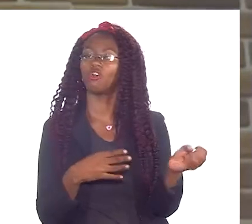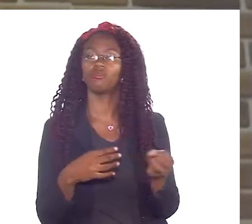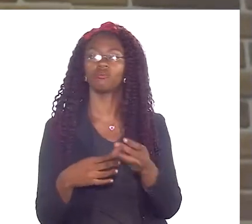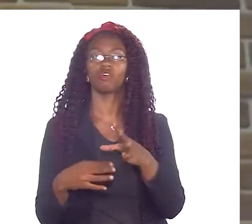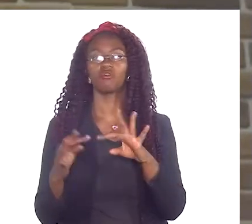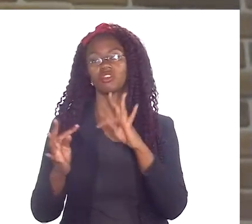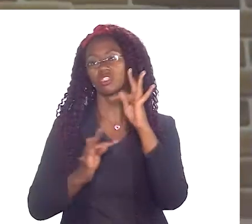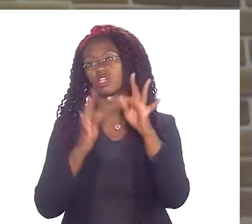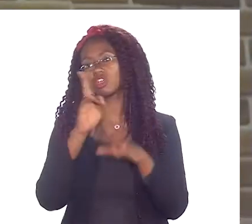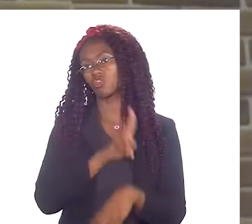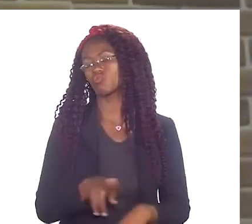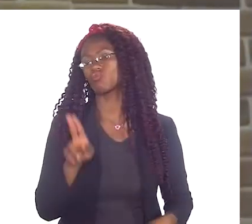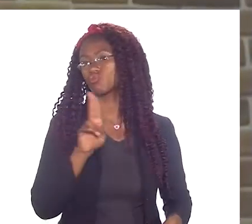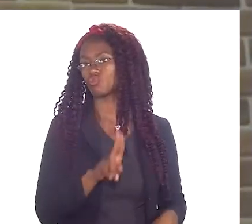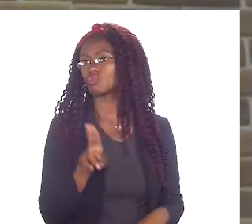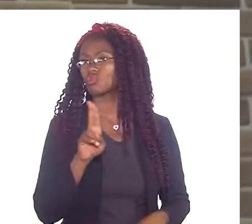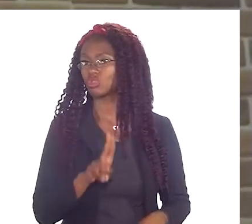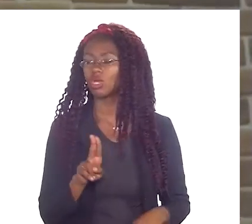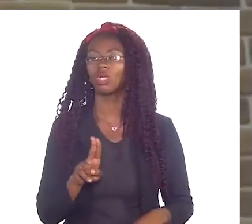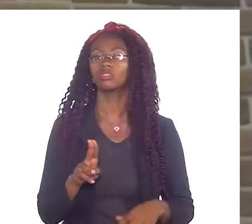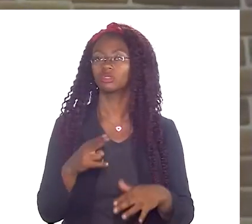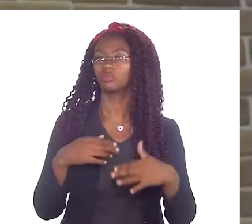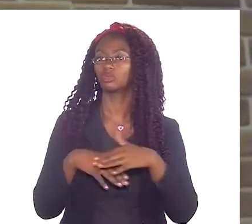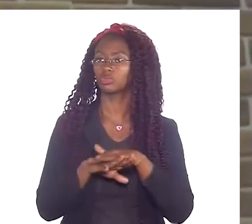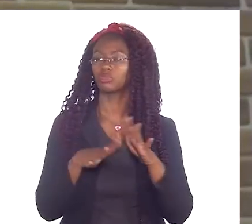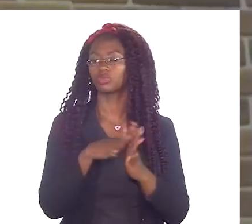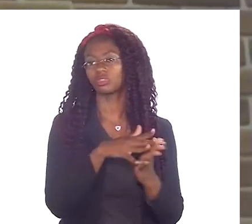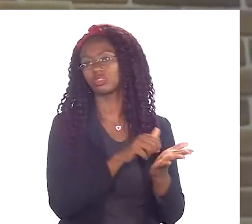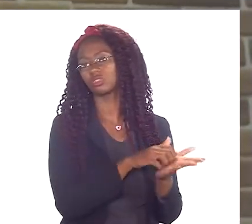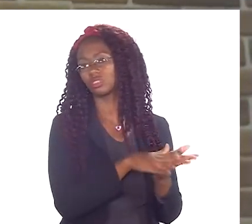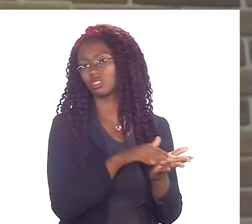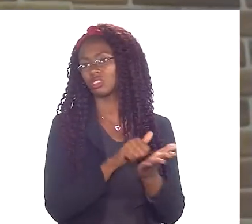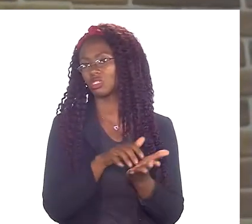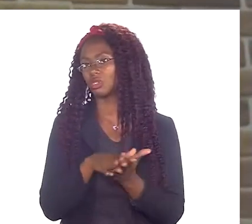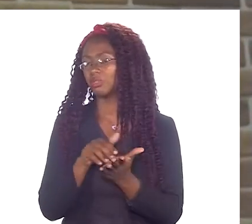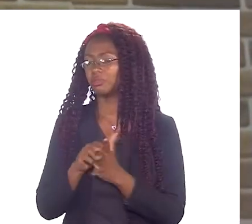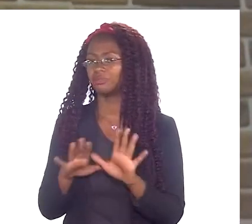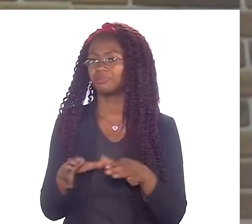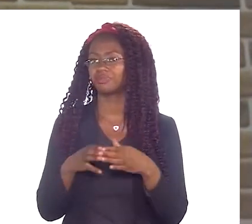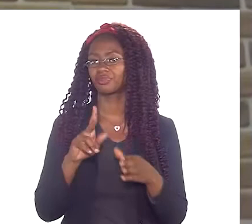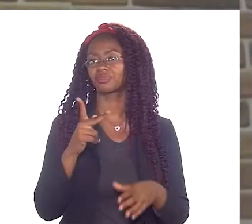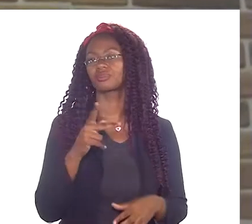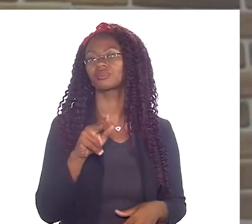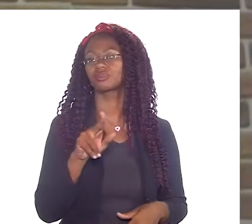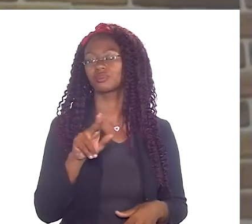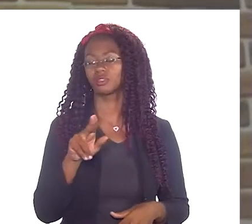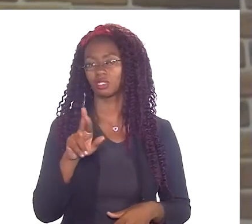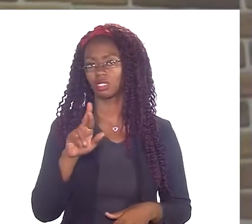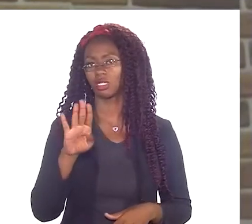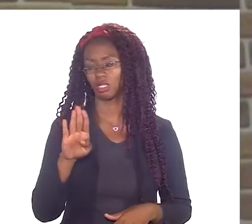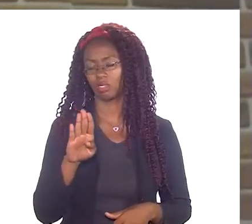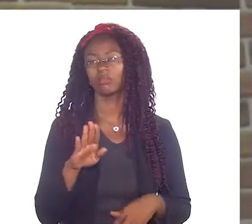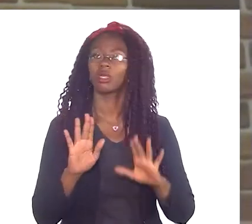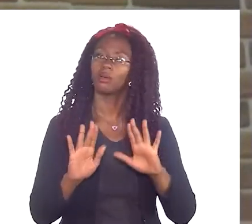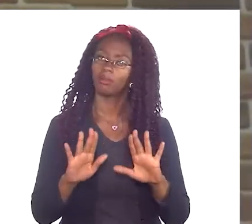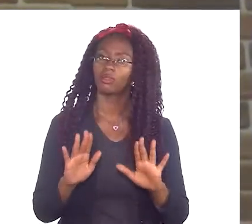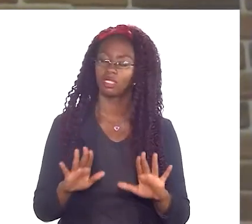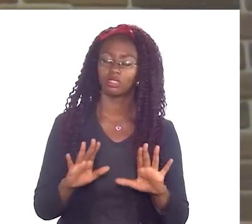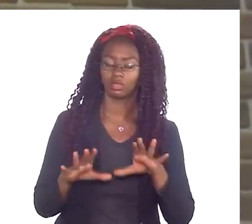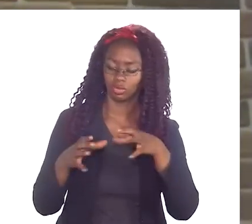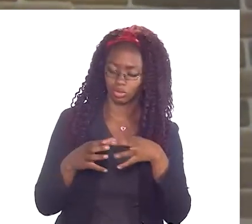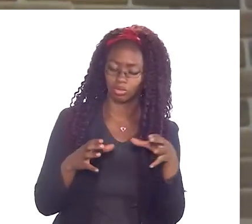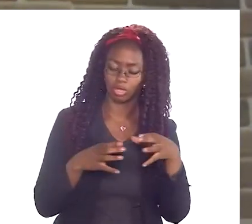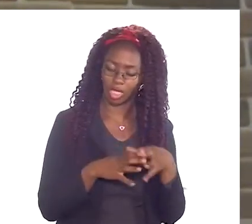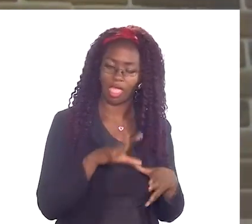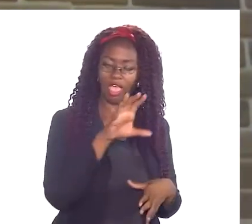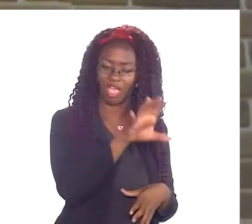tecnológicas, novas tecnologias que você está usando, um portfólio de projetos no GitHub. Então, assim, tem um conjunto de ferramentas e aí acho que vai para